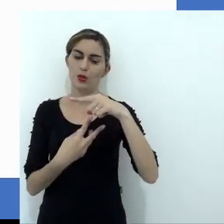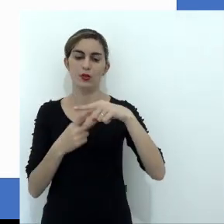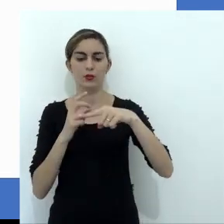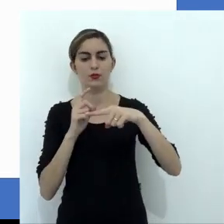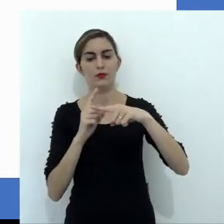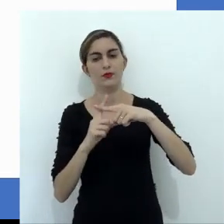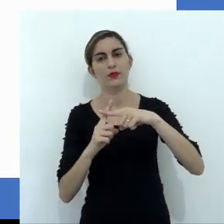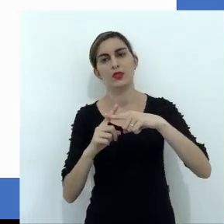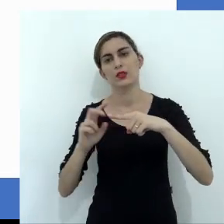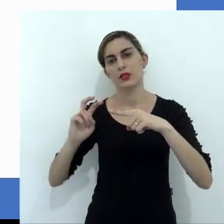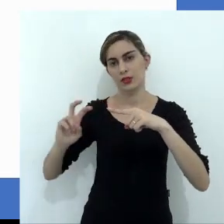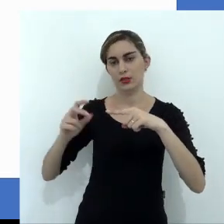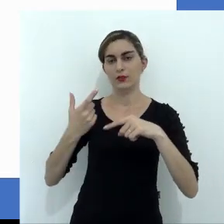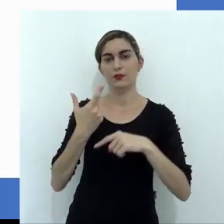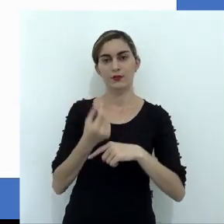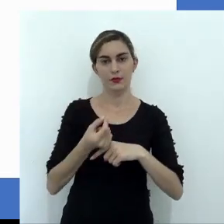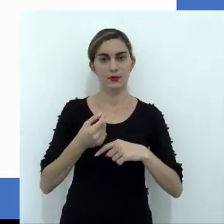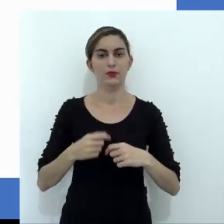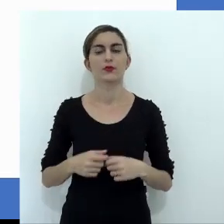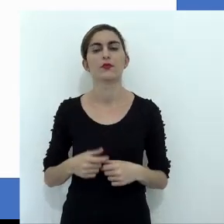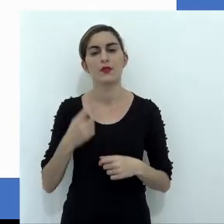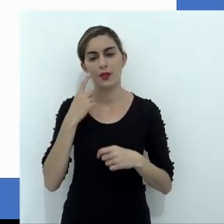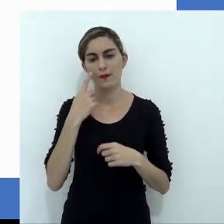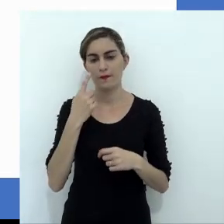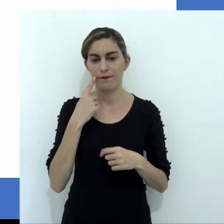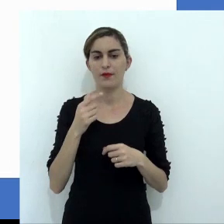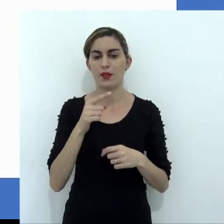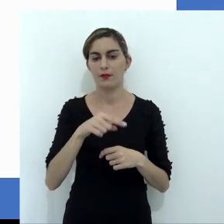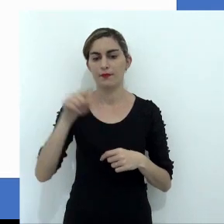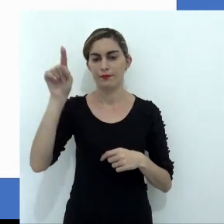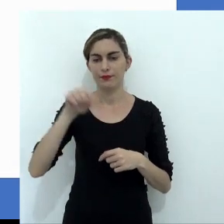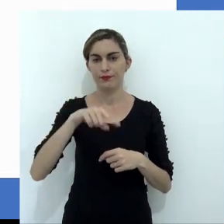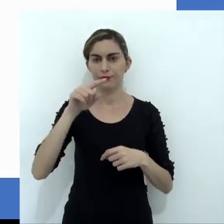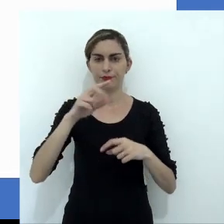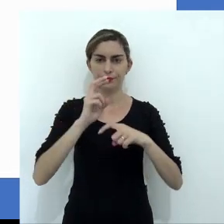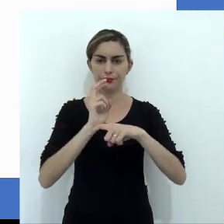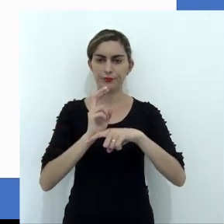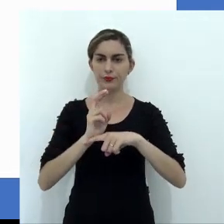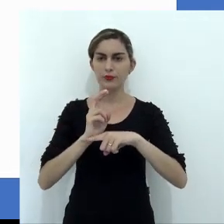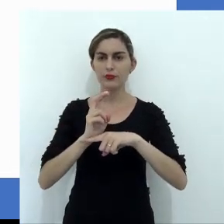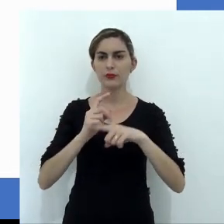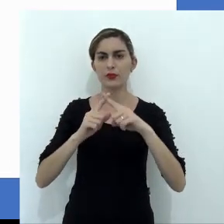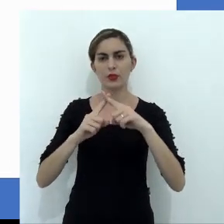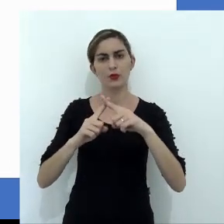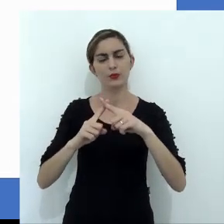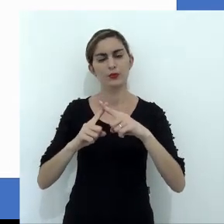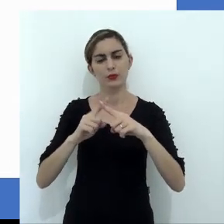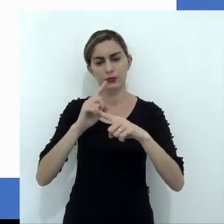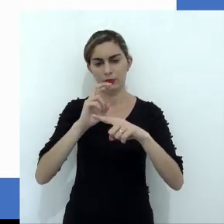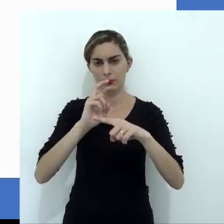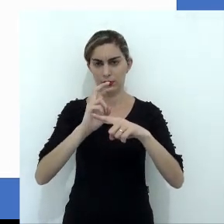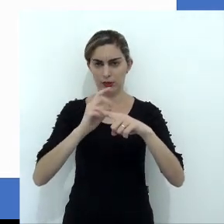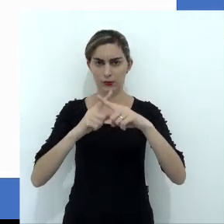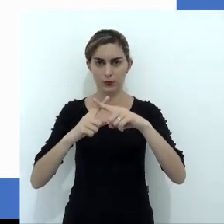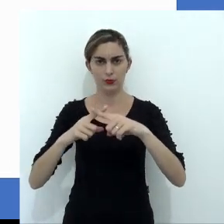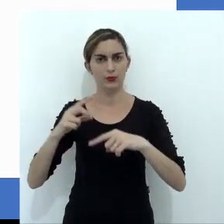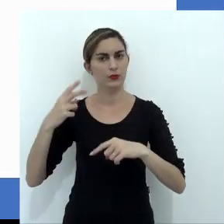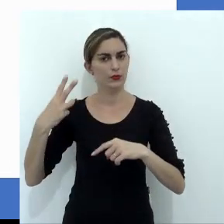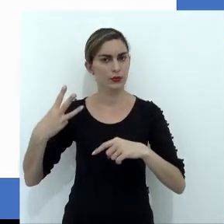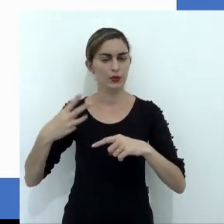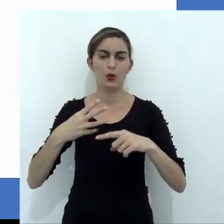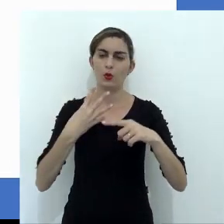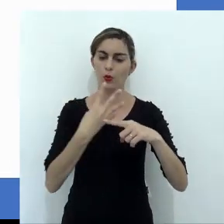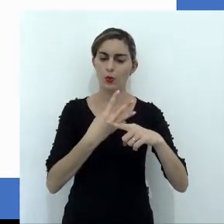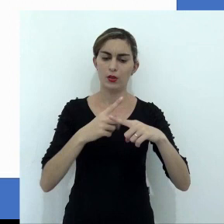5, 20. Aí agora vamos multiplicar as asinhas da borboleta. O 5 vai multiplicar com quem? Com o 3. E o 4